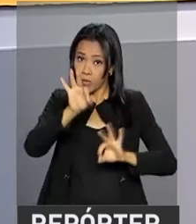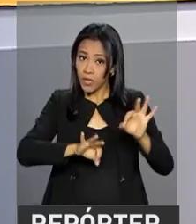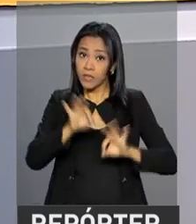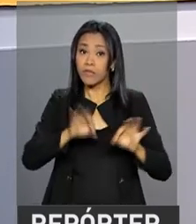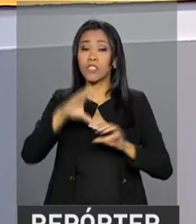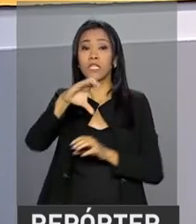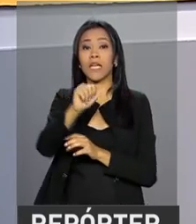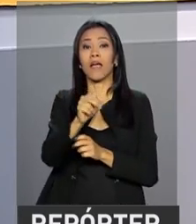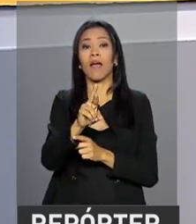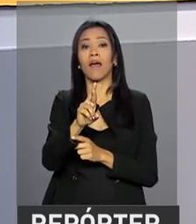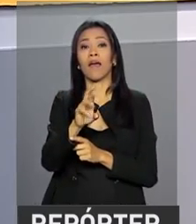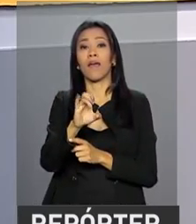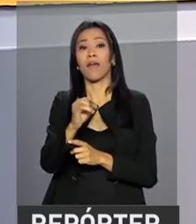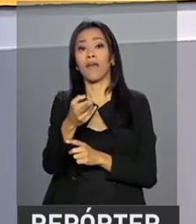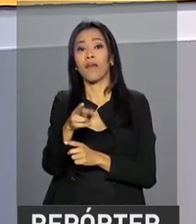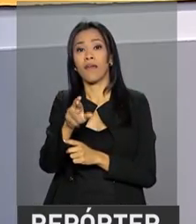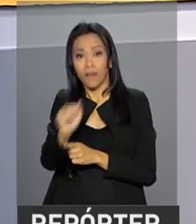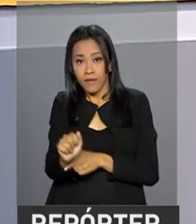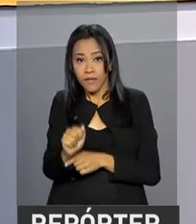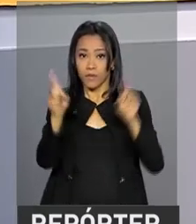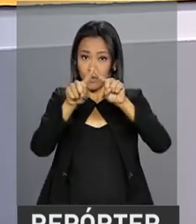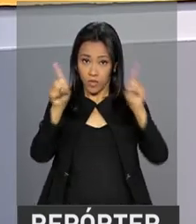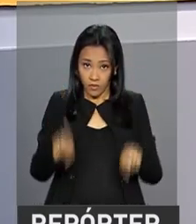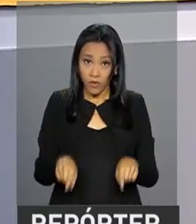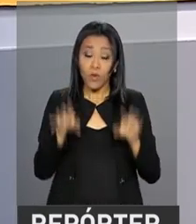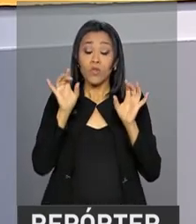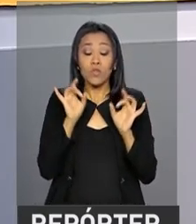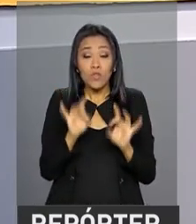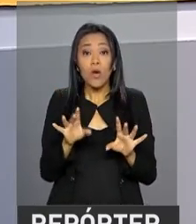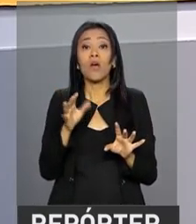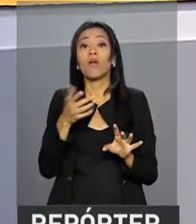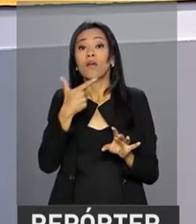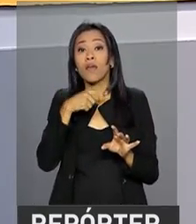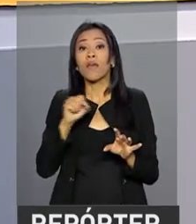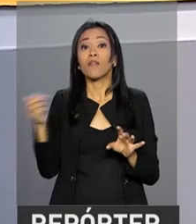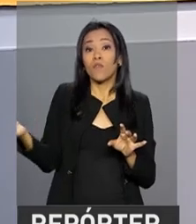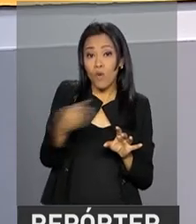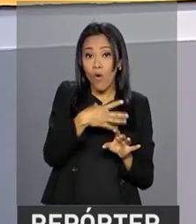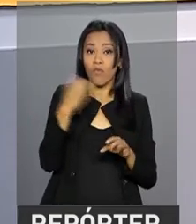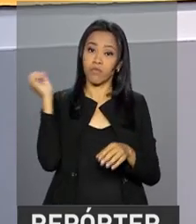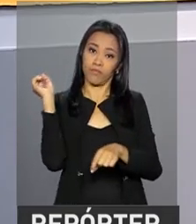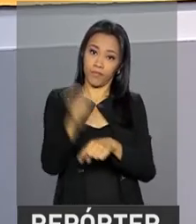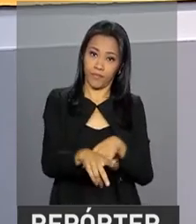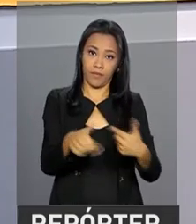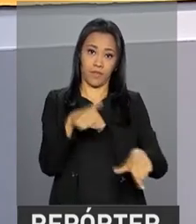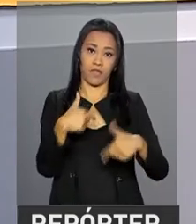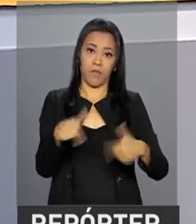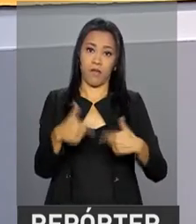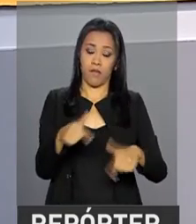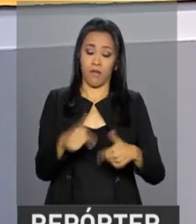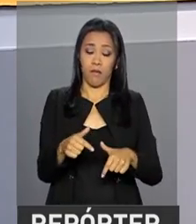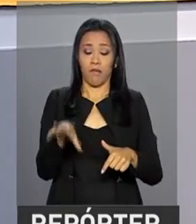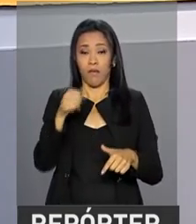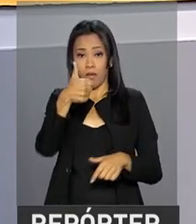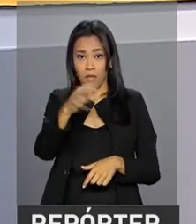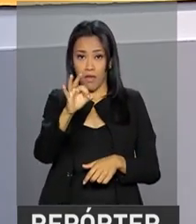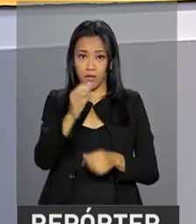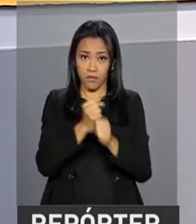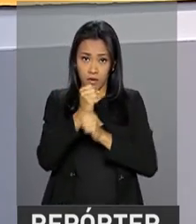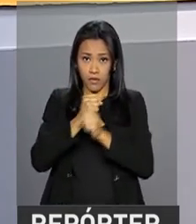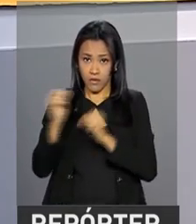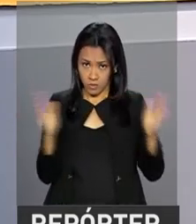dos servidores públicos o plano será aplicado apenas para novos concursados em dez anos segundo estudos do ministério o